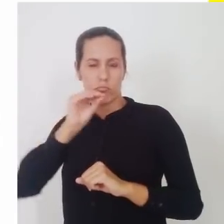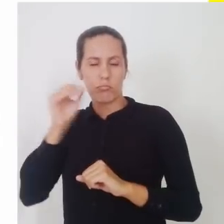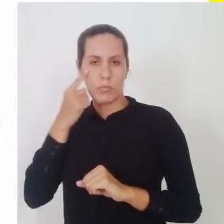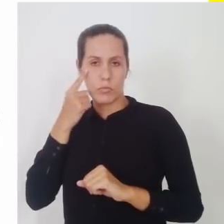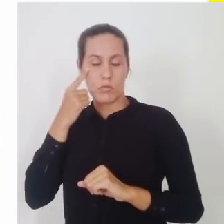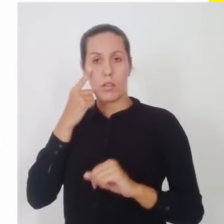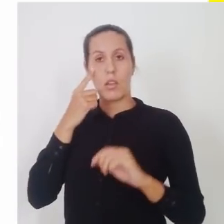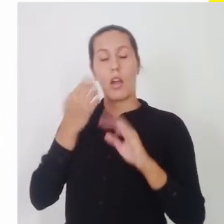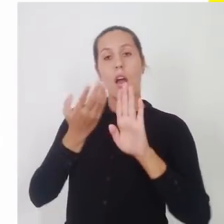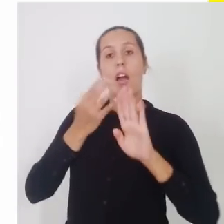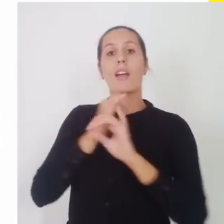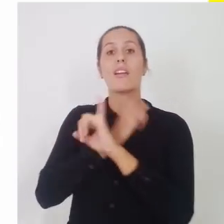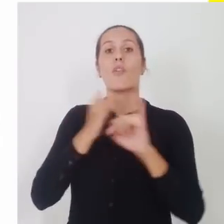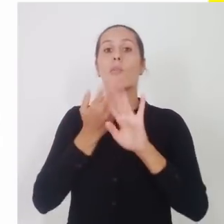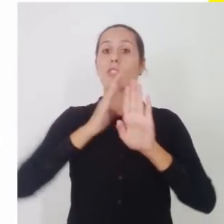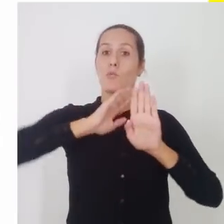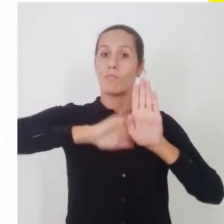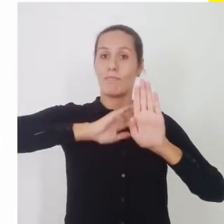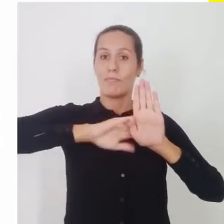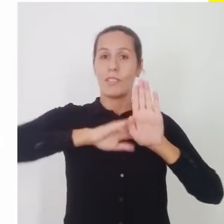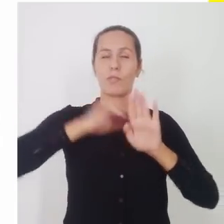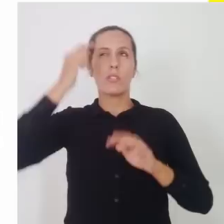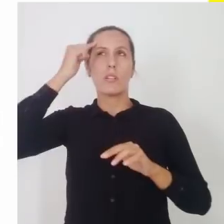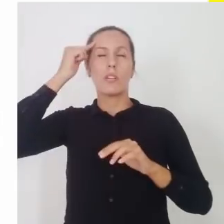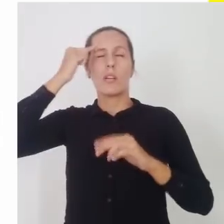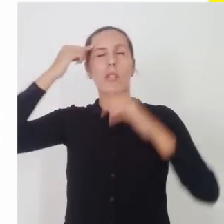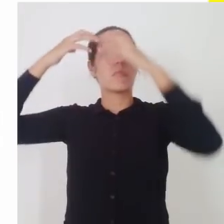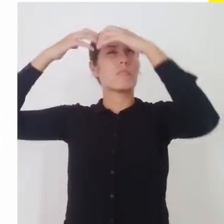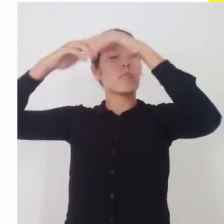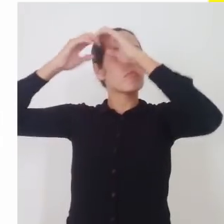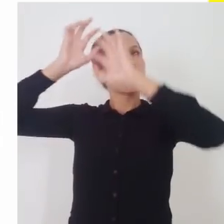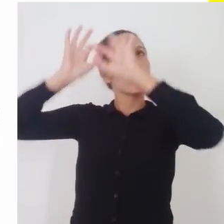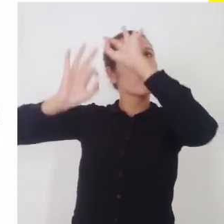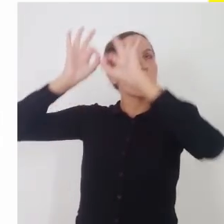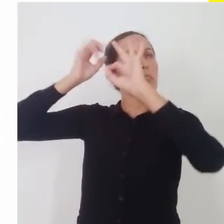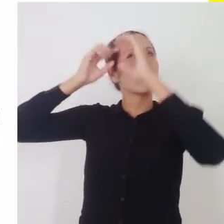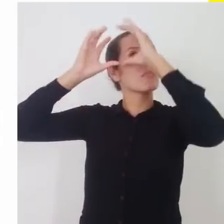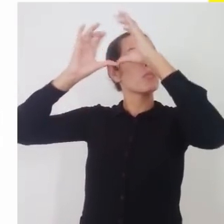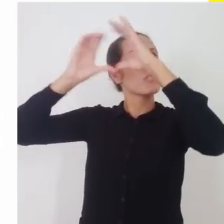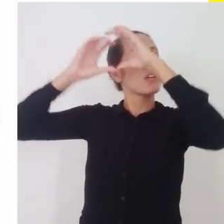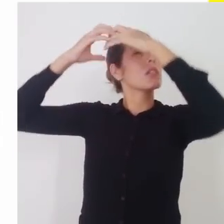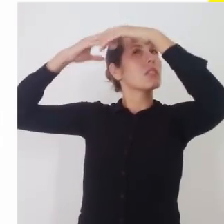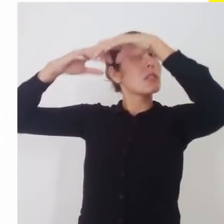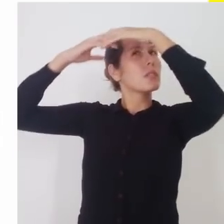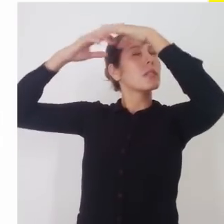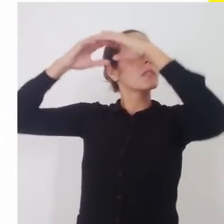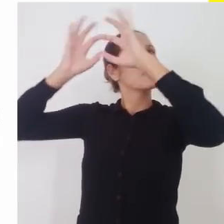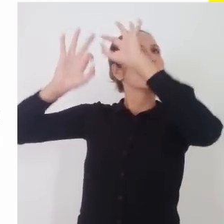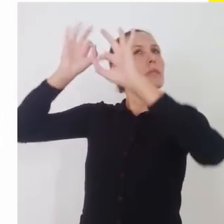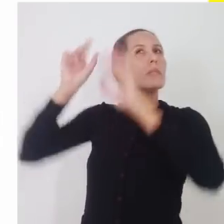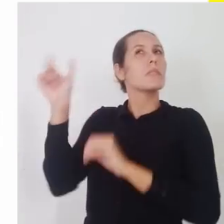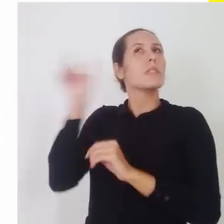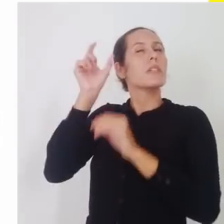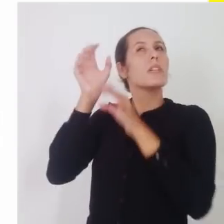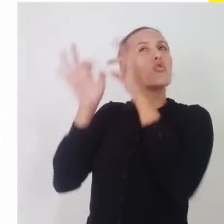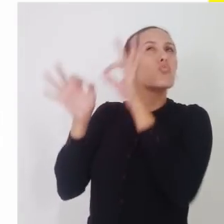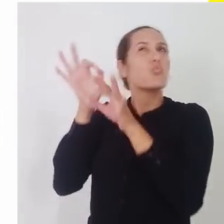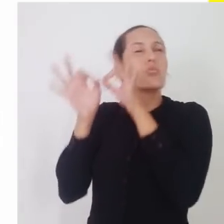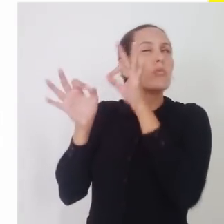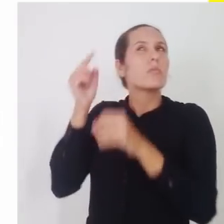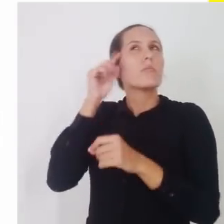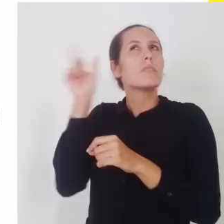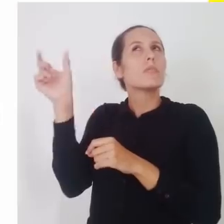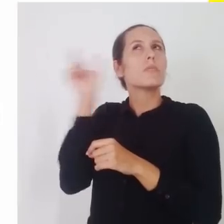informação implícita, aquela que você teve que pensar bastante, pesquisar a expressão que você ouviu não é justo de outras vezes que